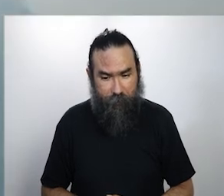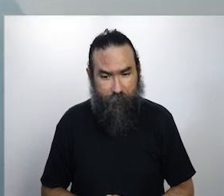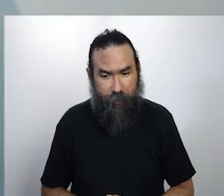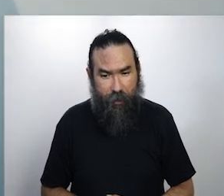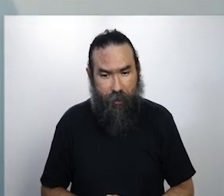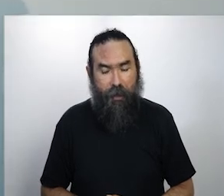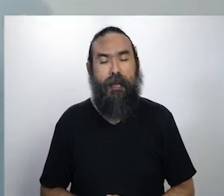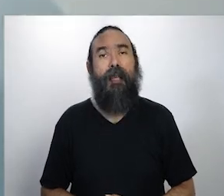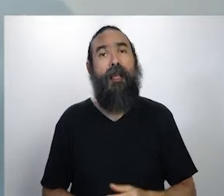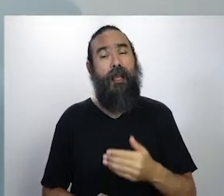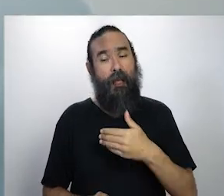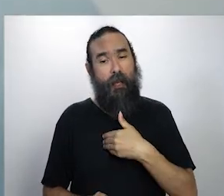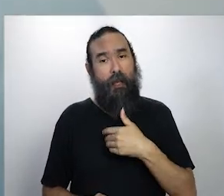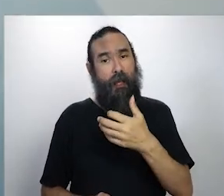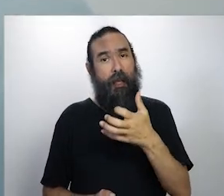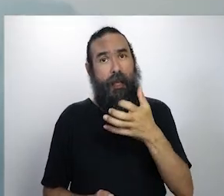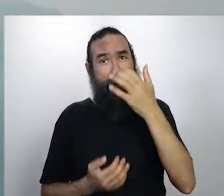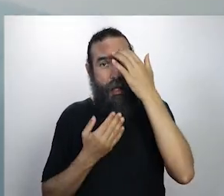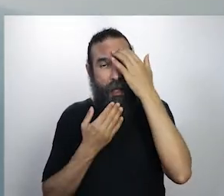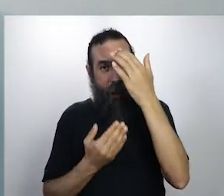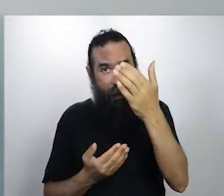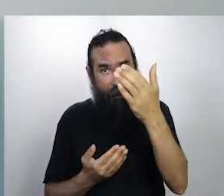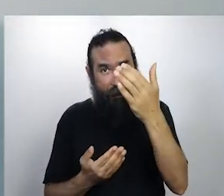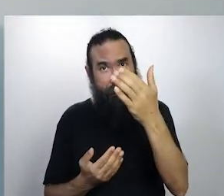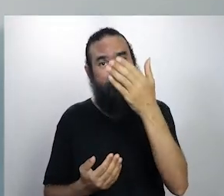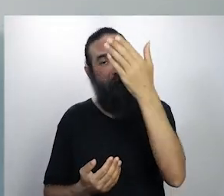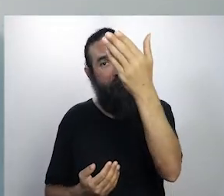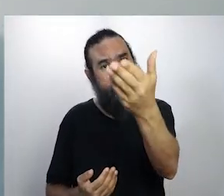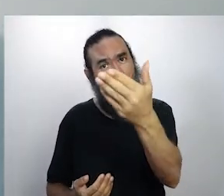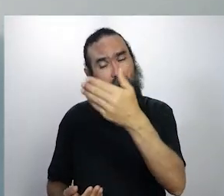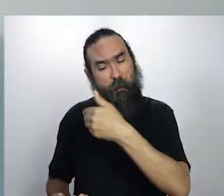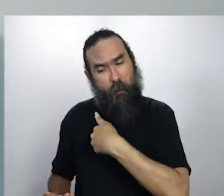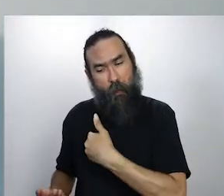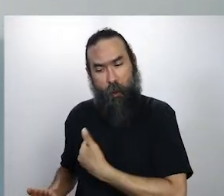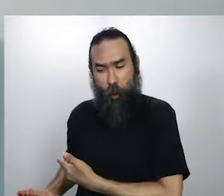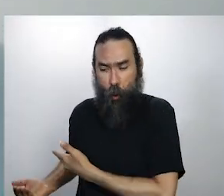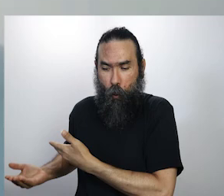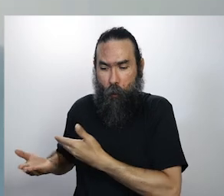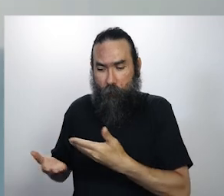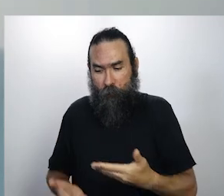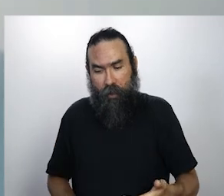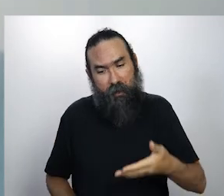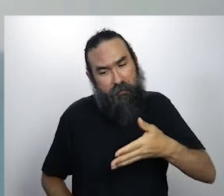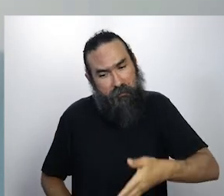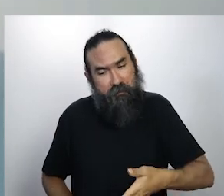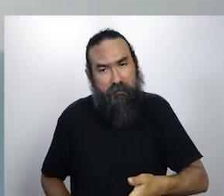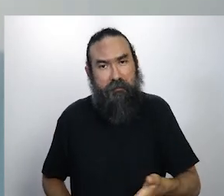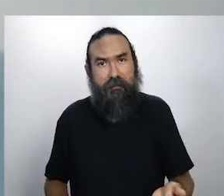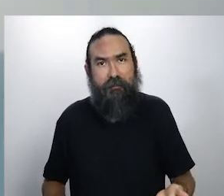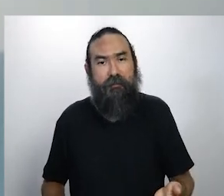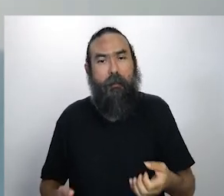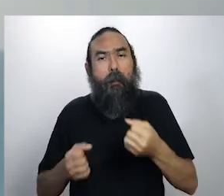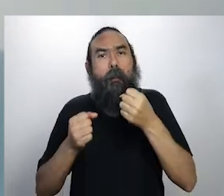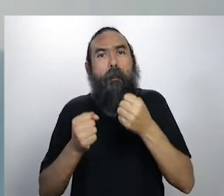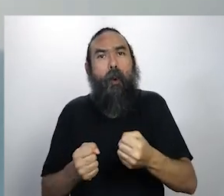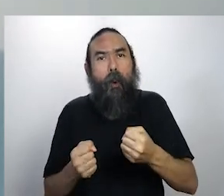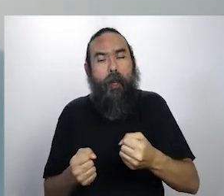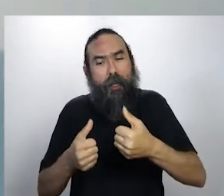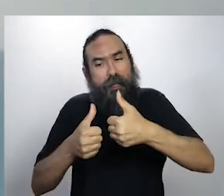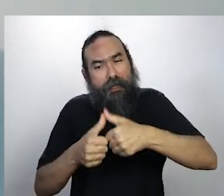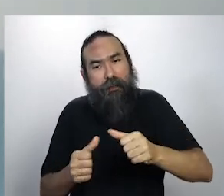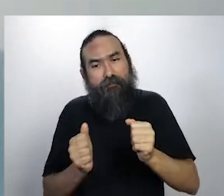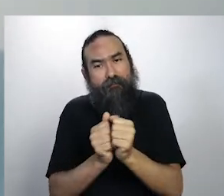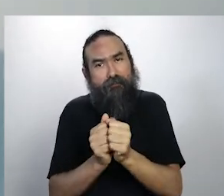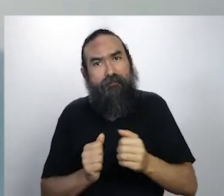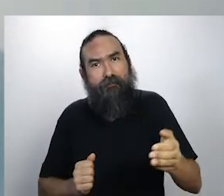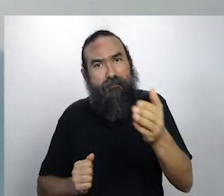Eu queria agradecer, de início, agradecer o convite, aí, a possibilidade, né, a